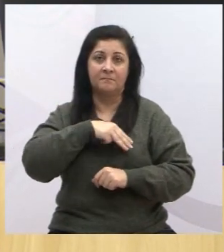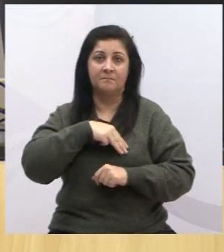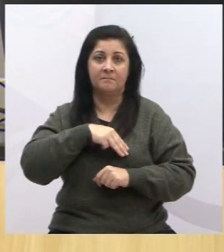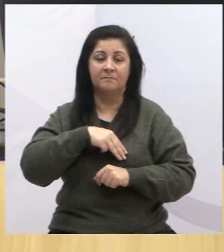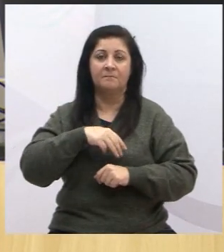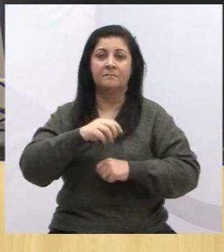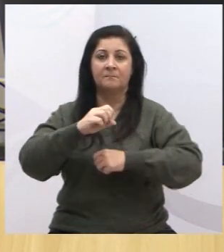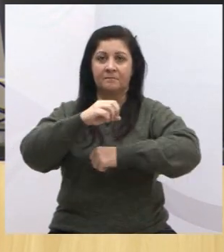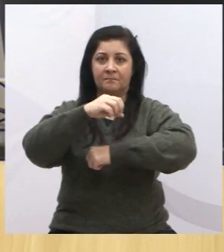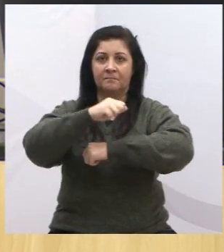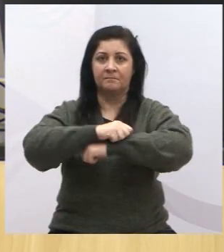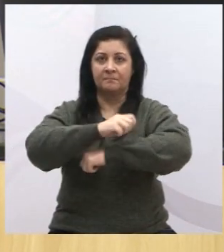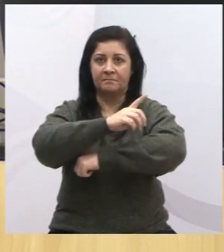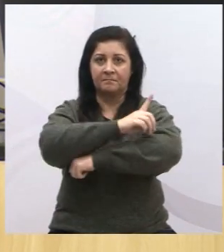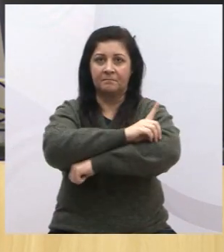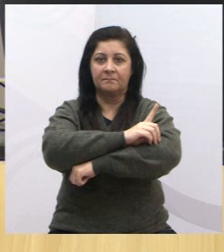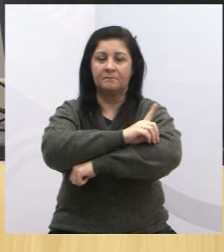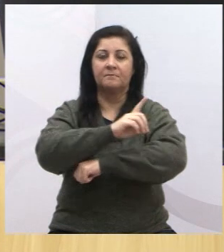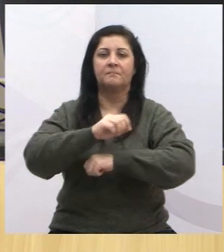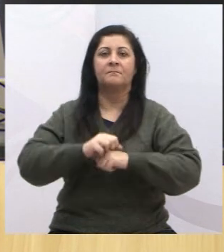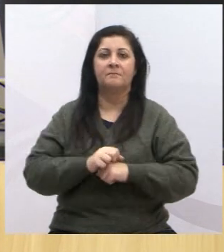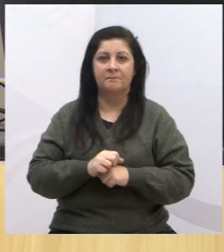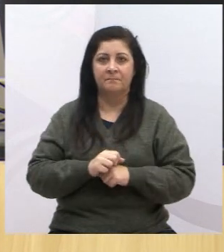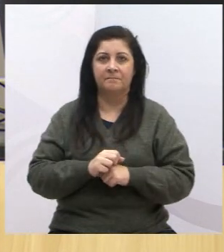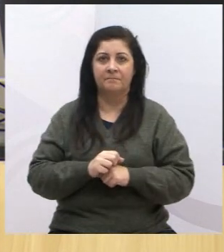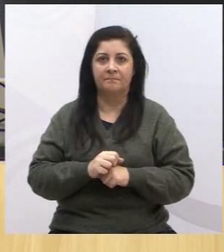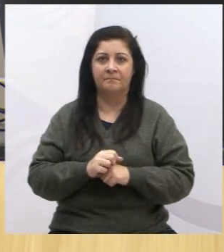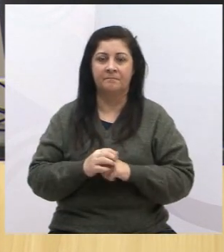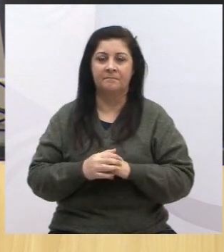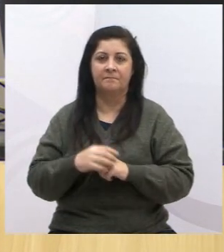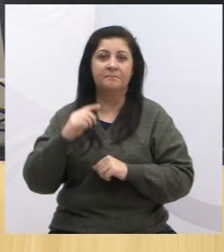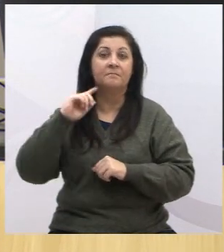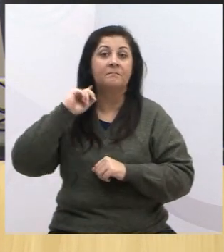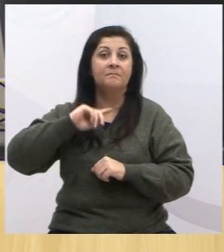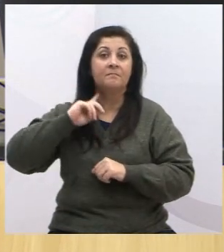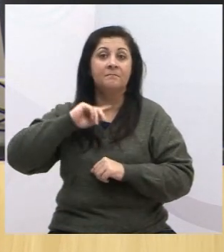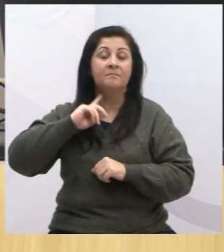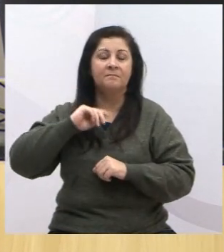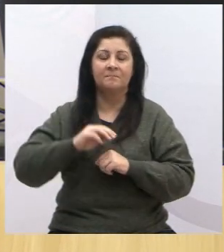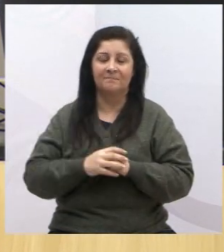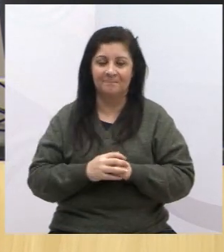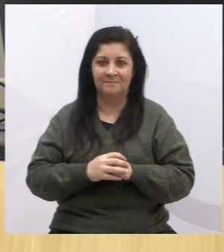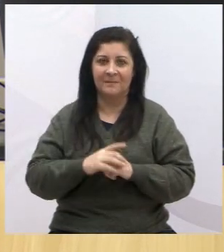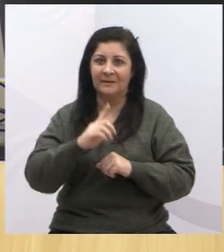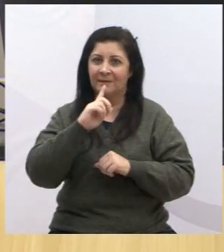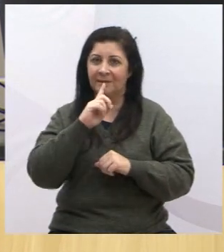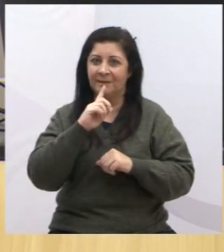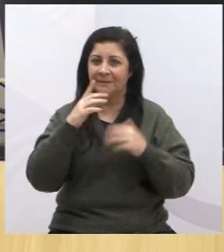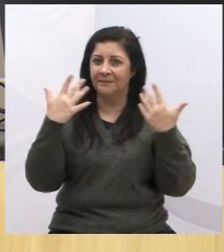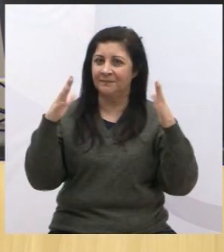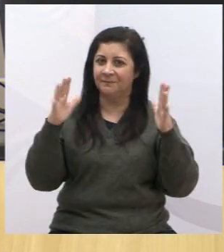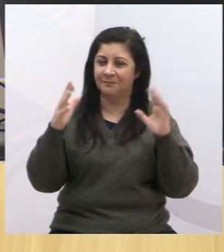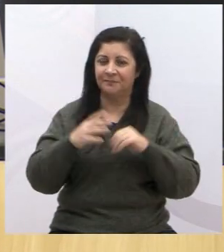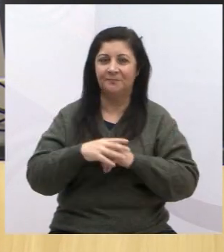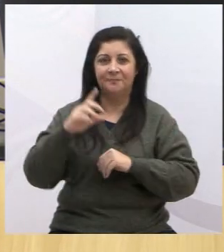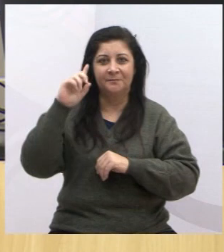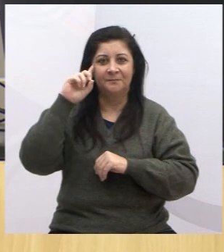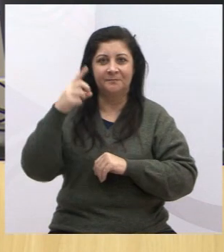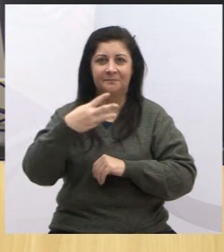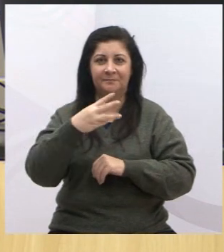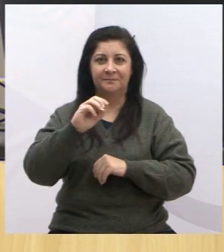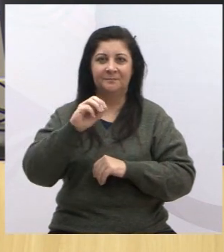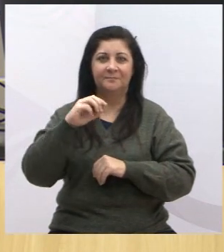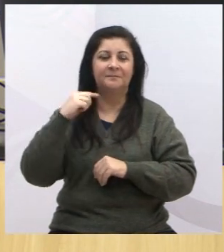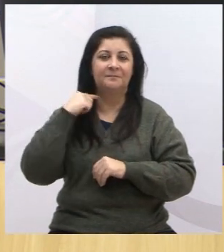de Deus, Ministério de Madureira, em São Lourenço, Minas Gerais, pelo transcurso do seu aniversário, comemorado em dia 30 de